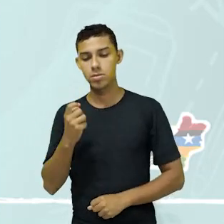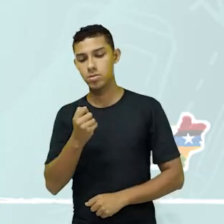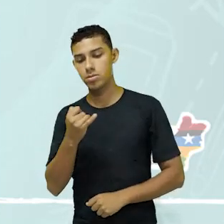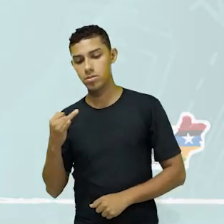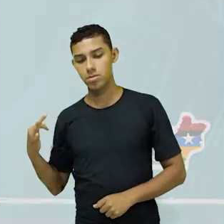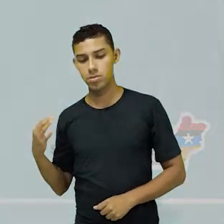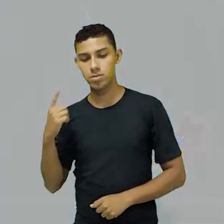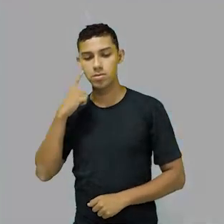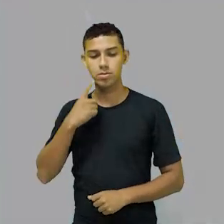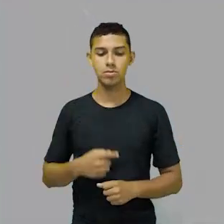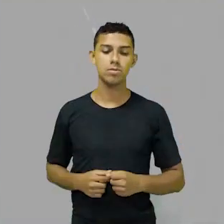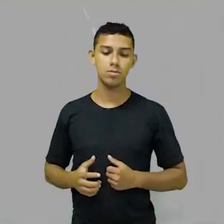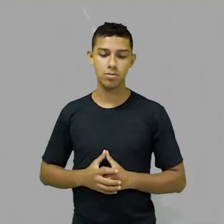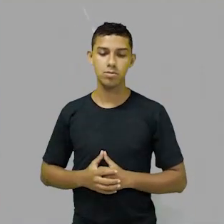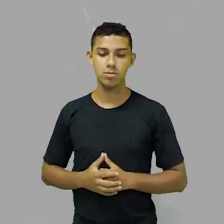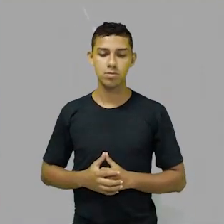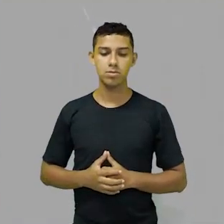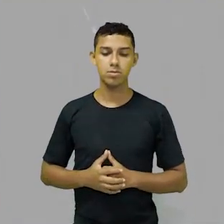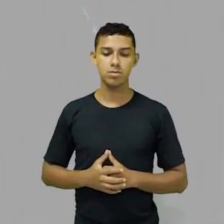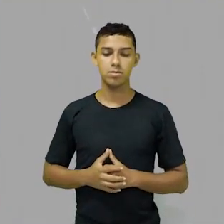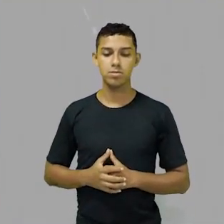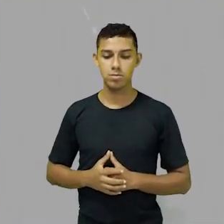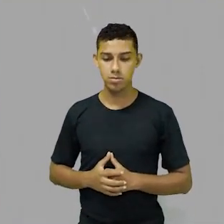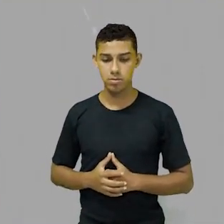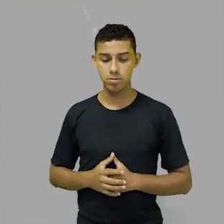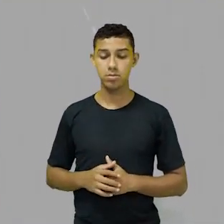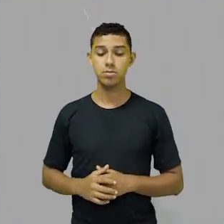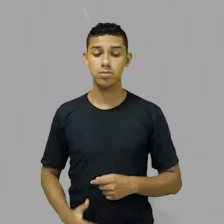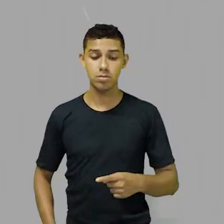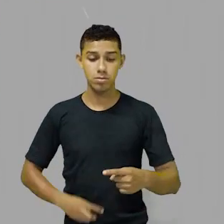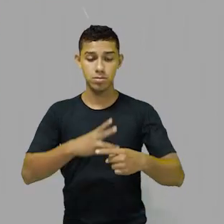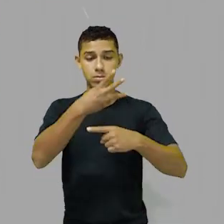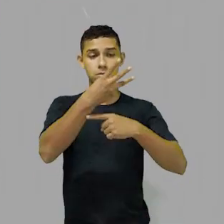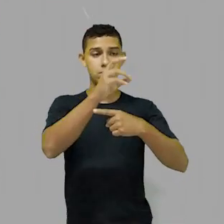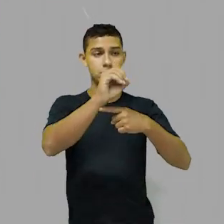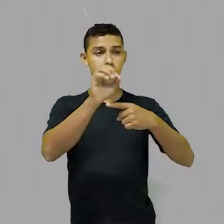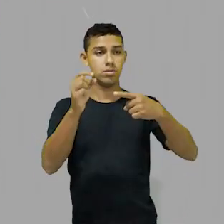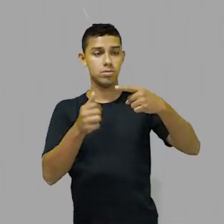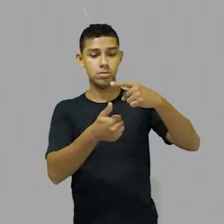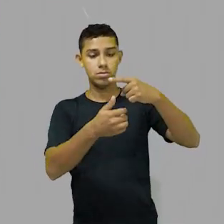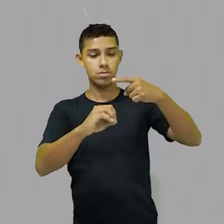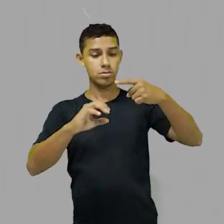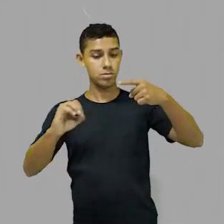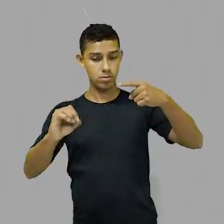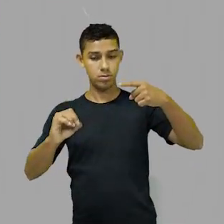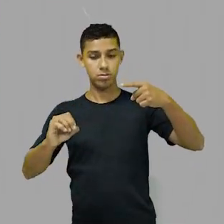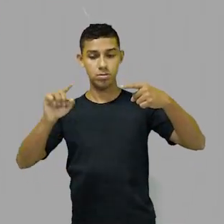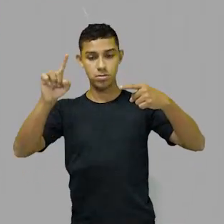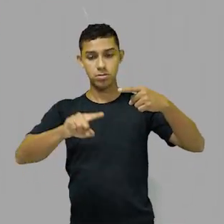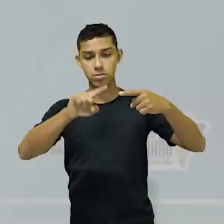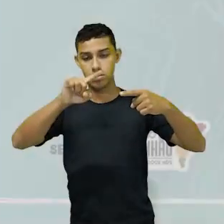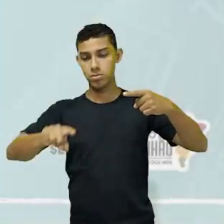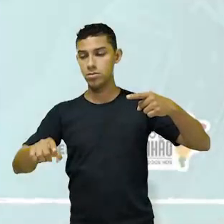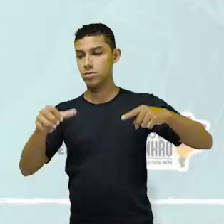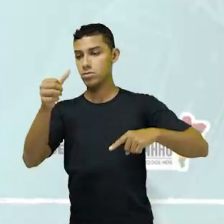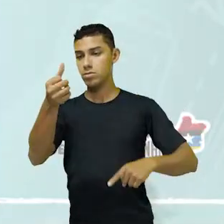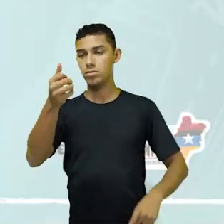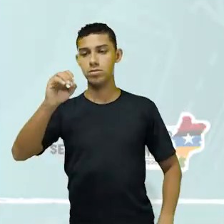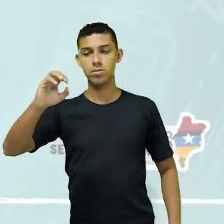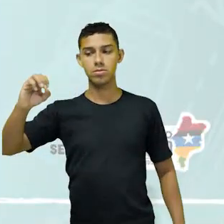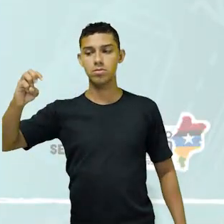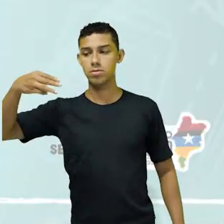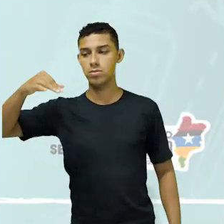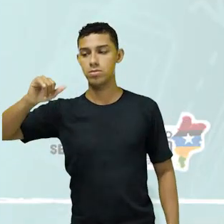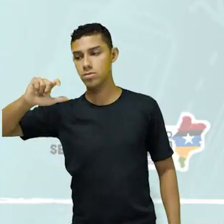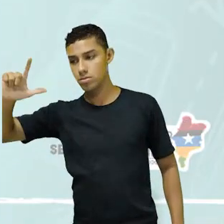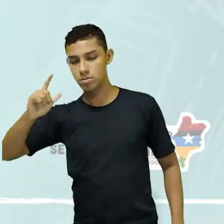que corresponde 30% de 6.000. Eu pego 30%, que é a mesma coisa que 30 dividido para 100, né? Aí 30 dividido